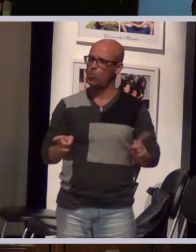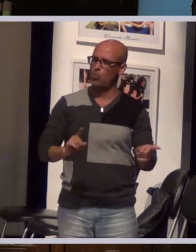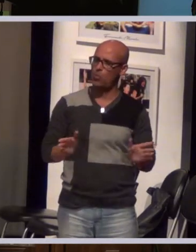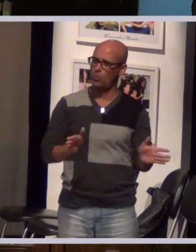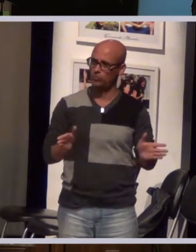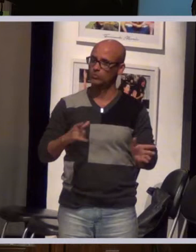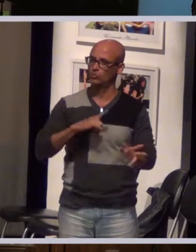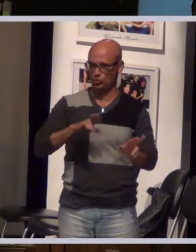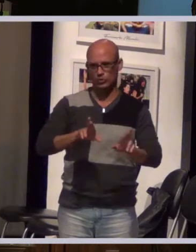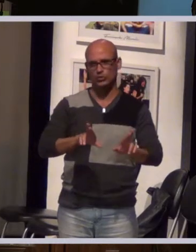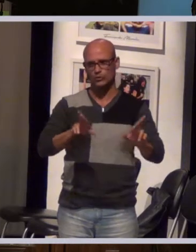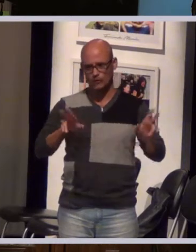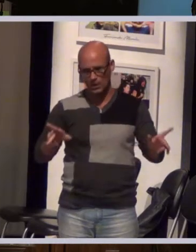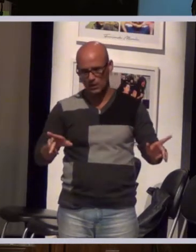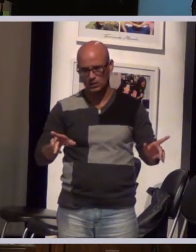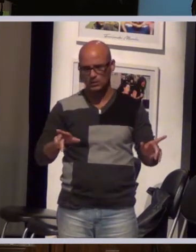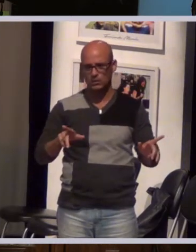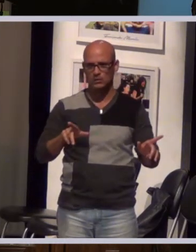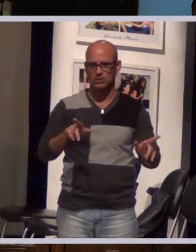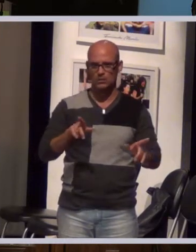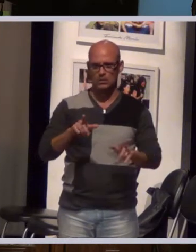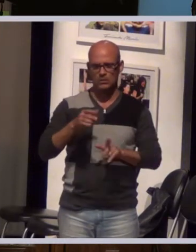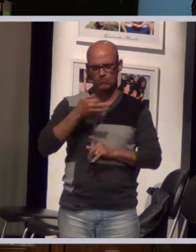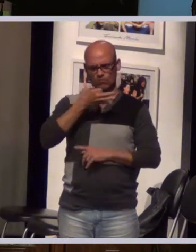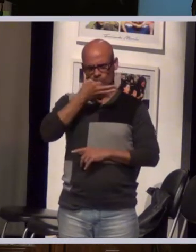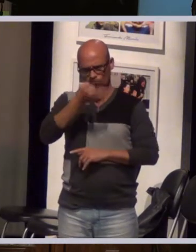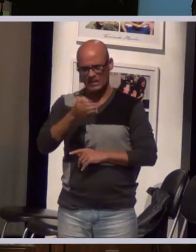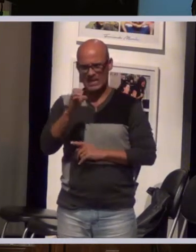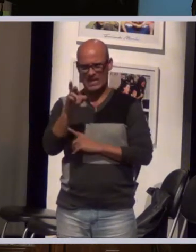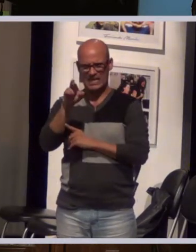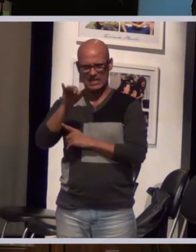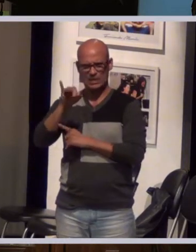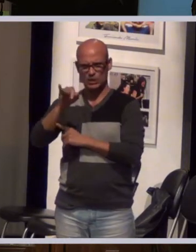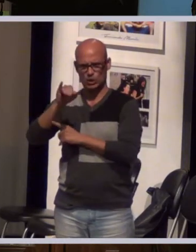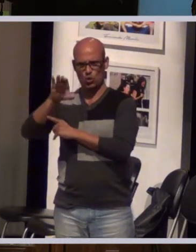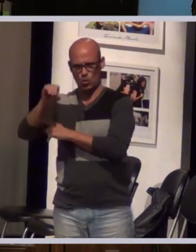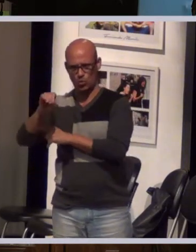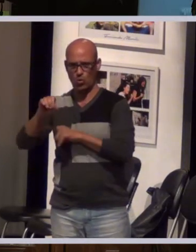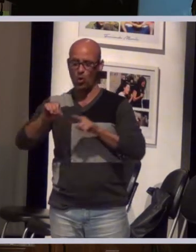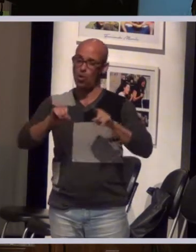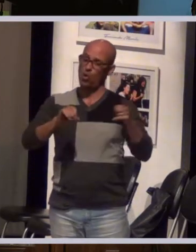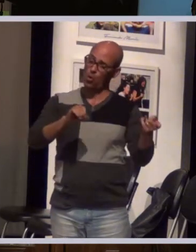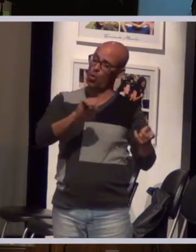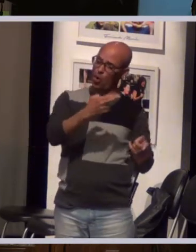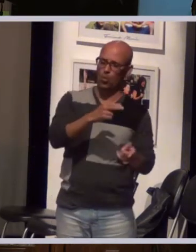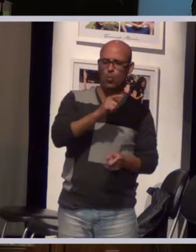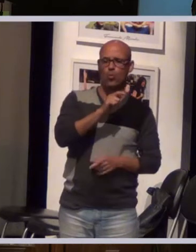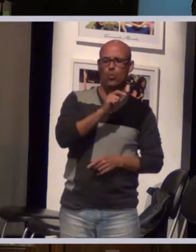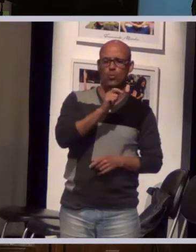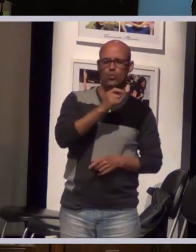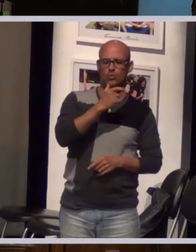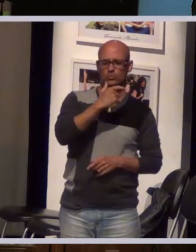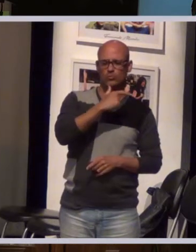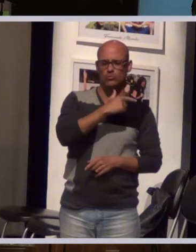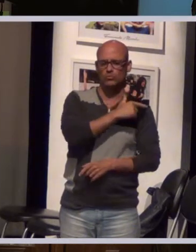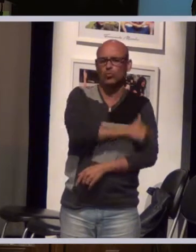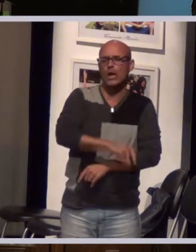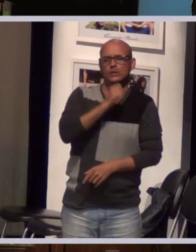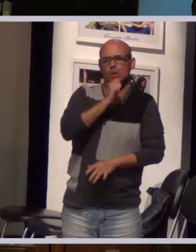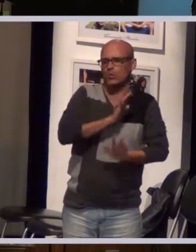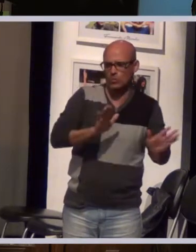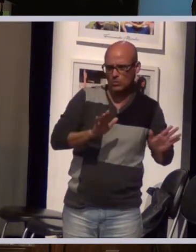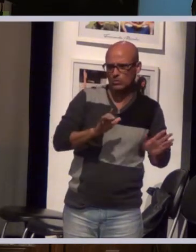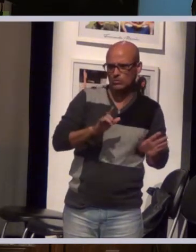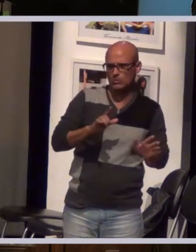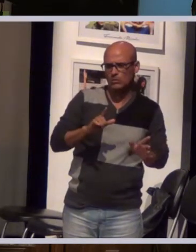Existe diferença entre crítico e mal educado. Precisamos ensinar que o estudante pode e deve expor sua opinião,